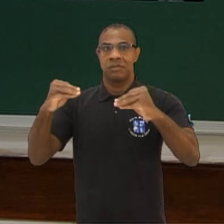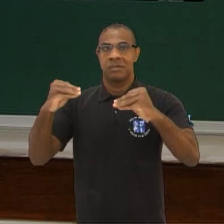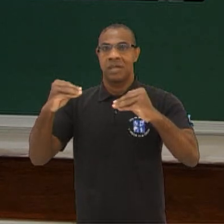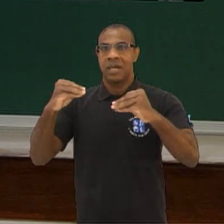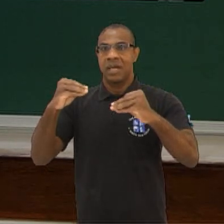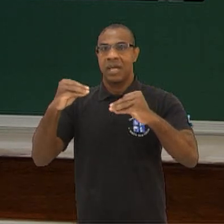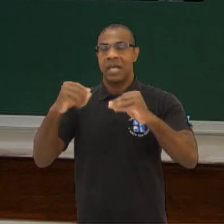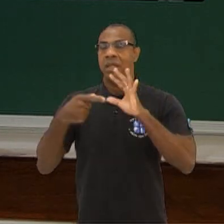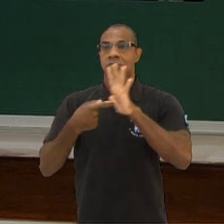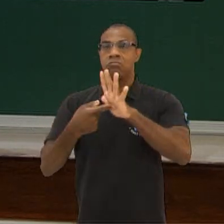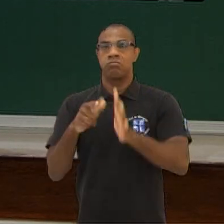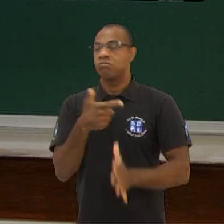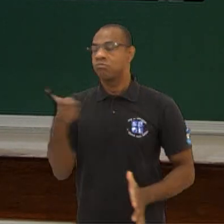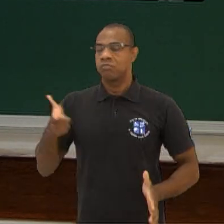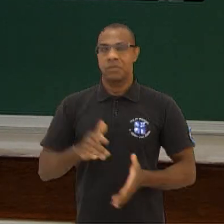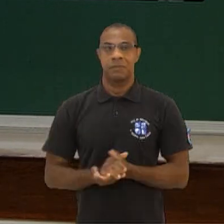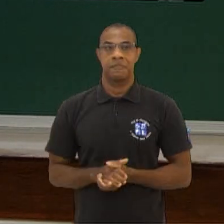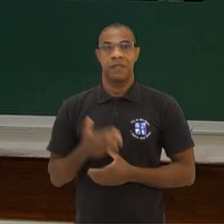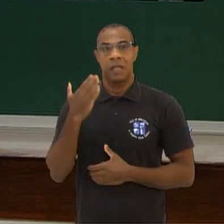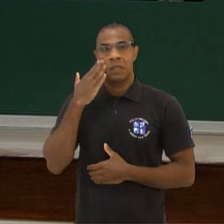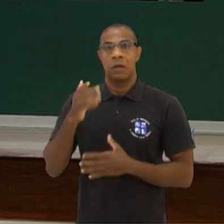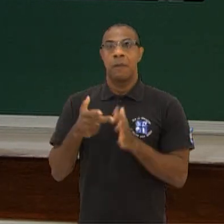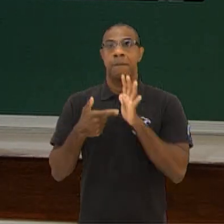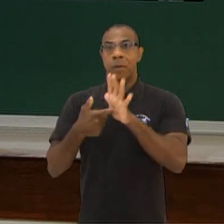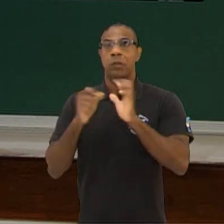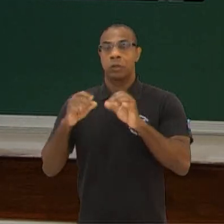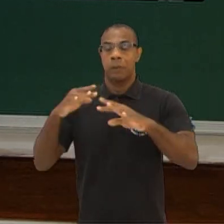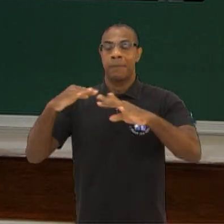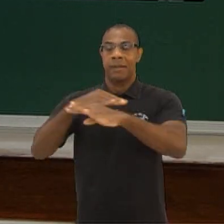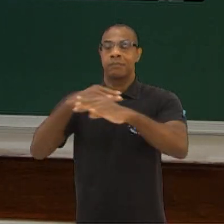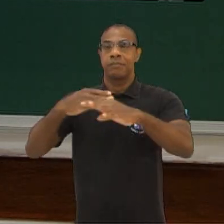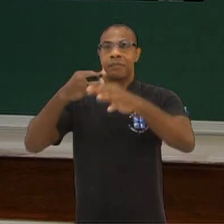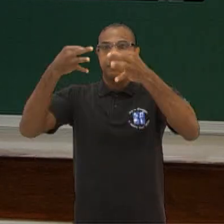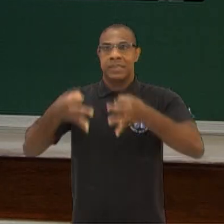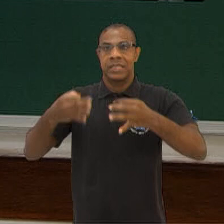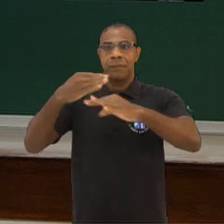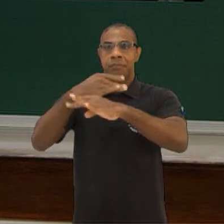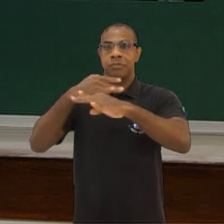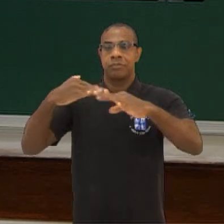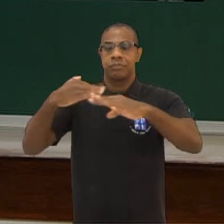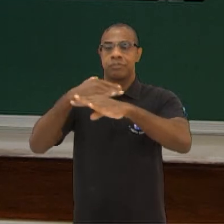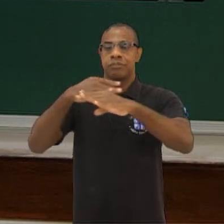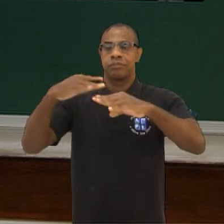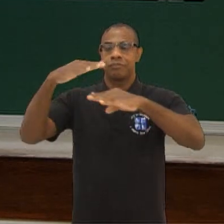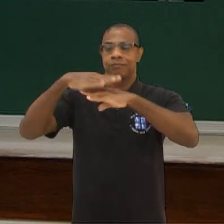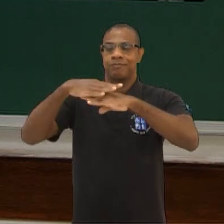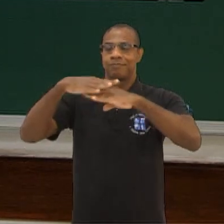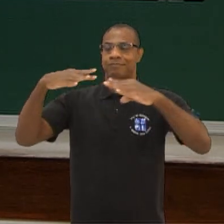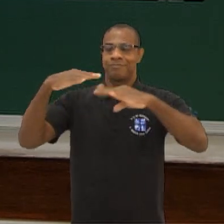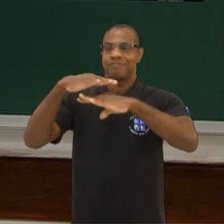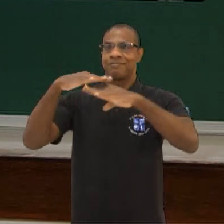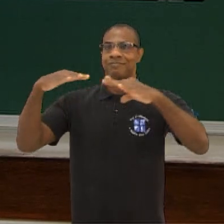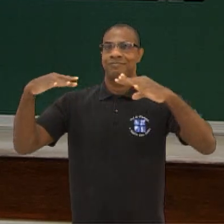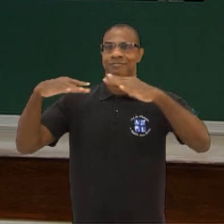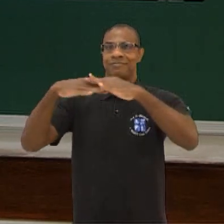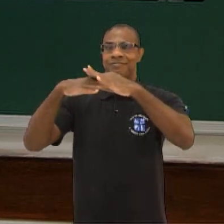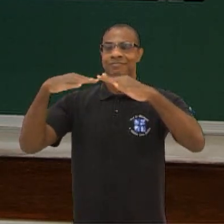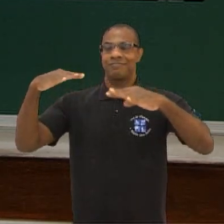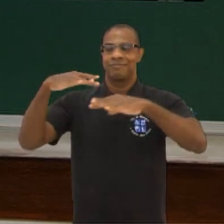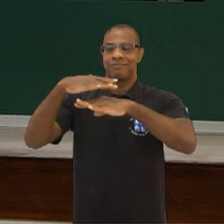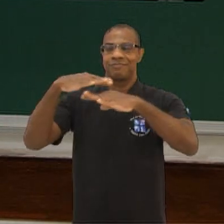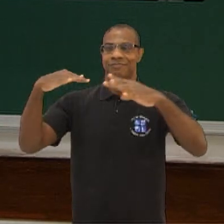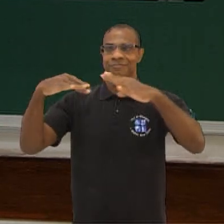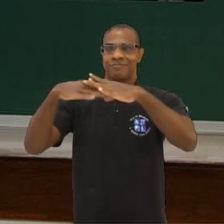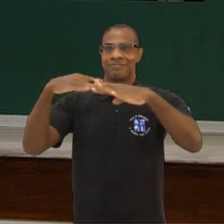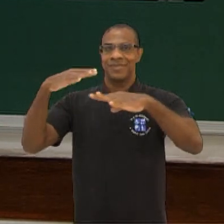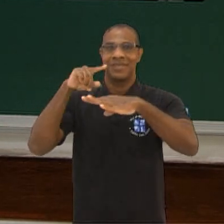aparece mais. Então, ela só aparece para alinhar a carga, né? Tem casos que nunca vai conseguir fazer esse alinhamento. Então, o que vai ocorrer é que